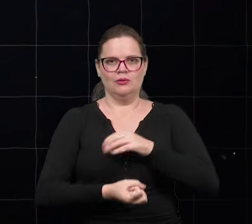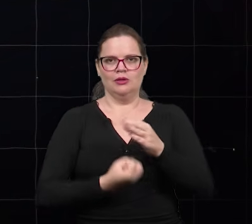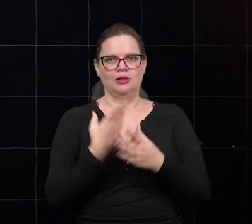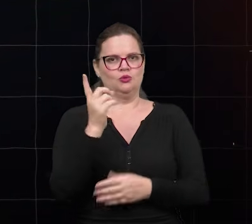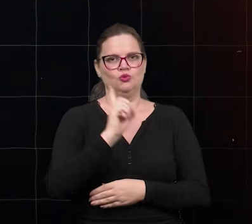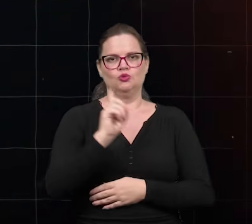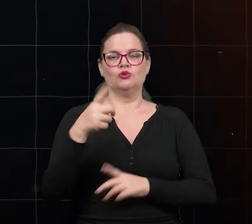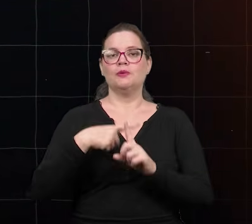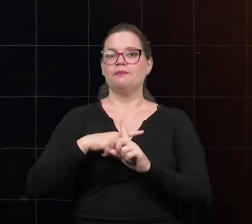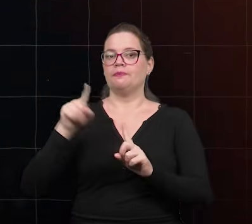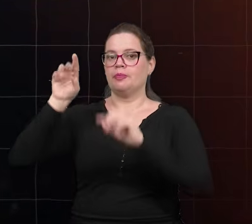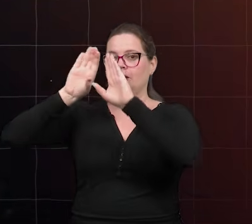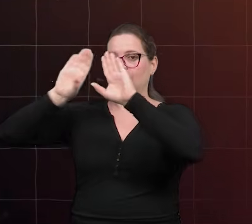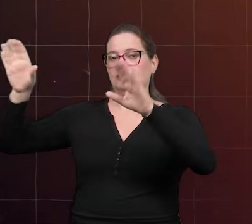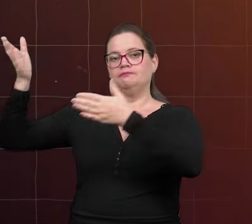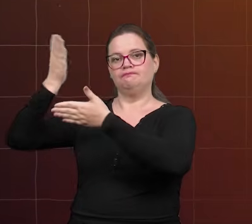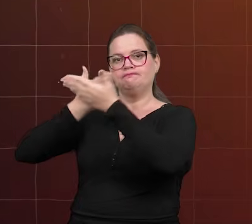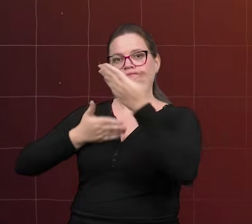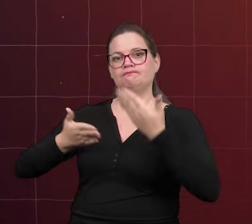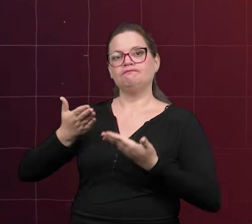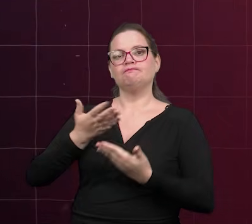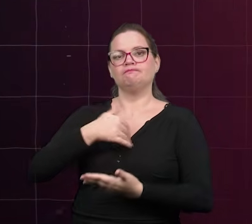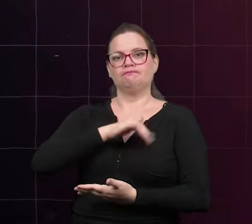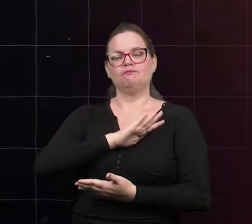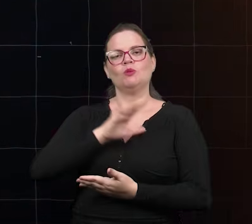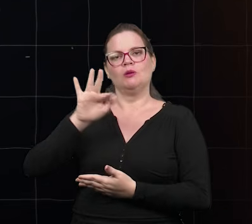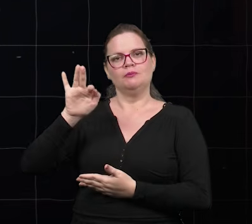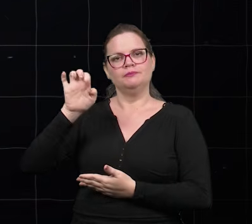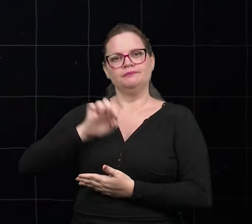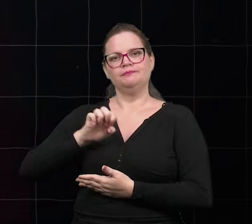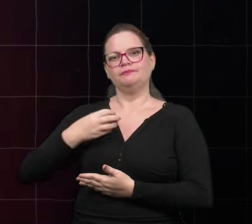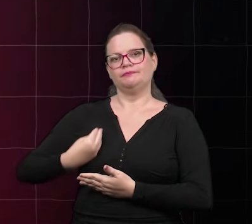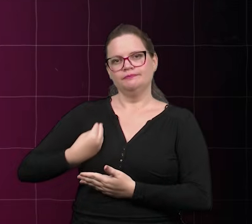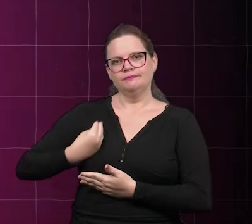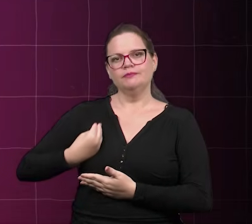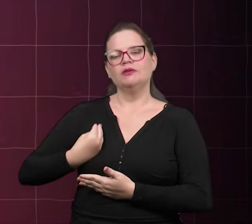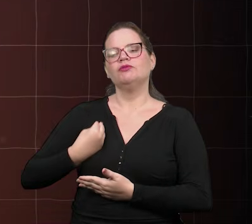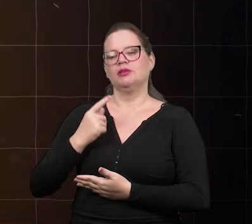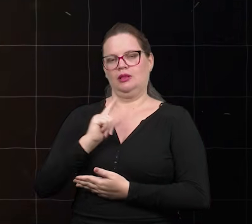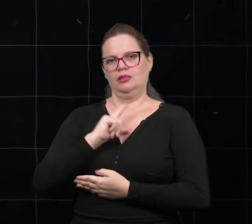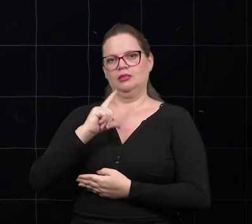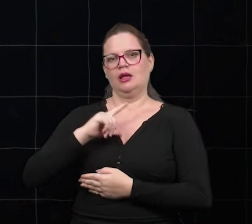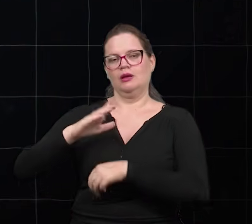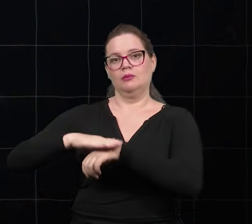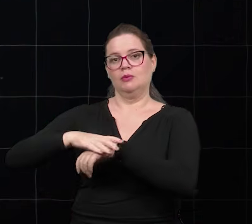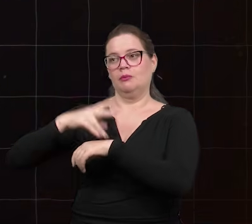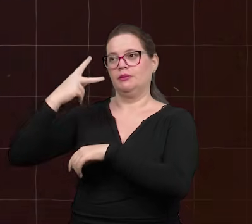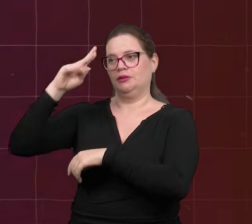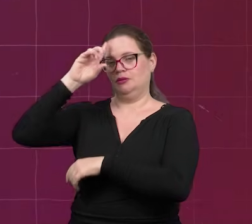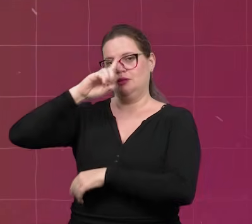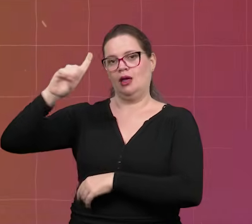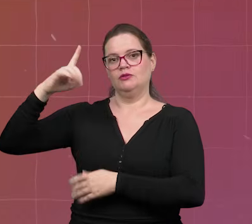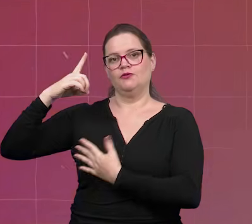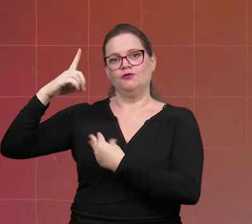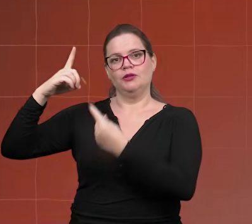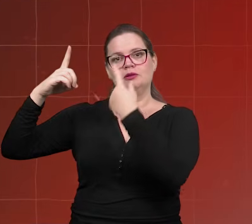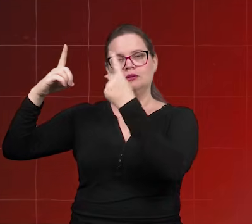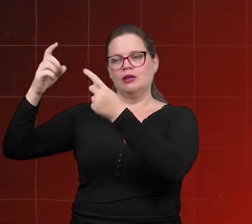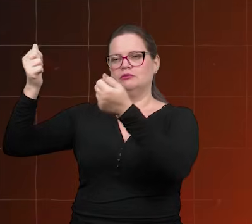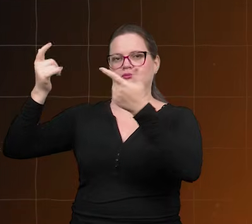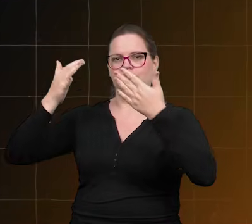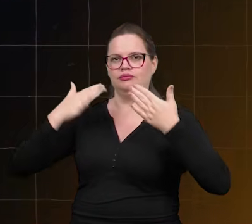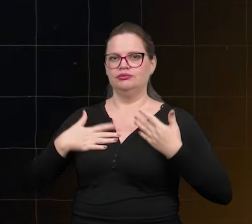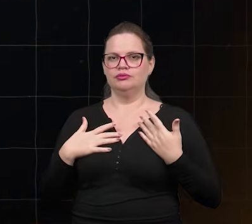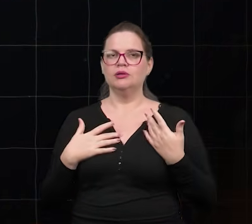ou instituições, mas uma fé viva que provém do Filho de Deus. E foi essa fé que levou a Pedro